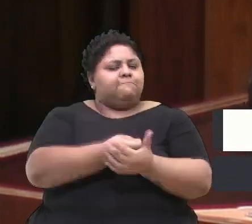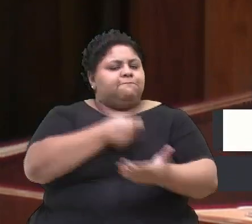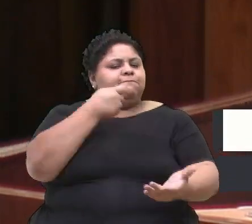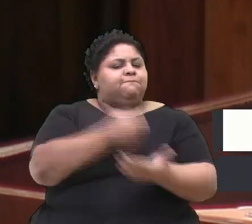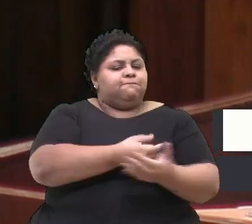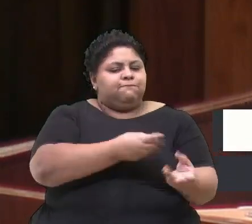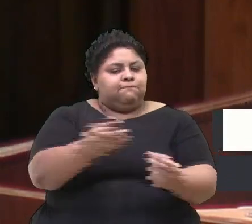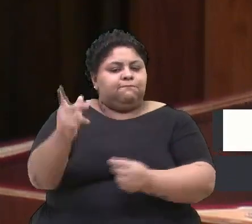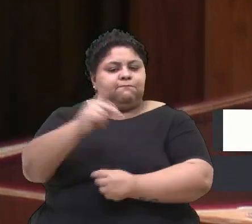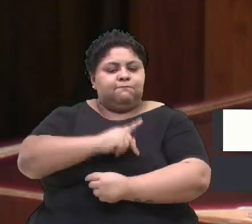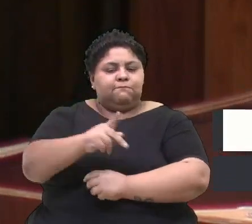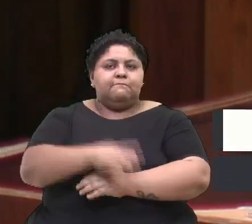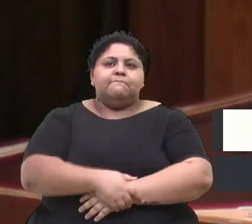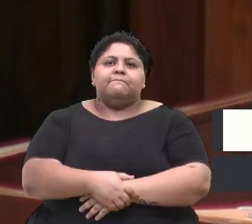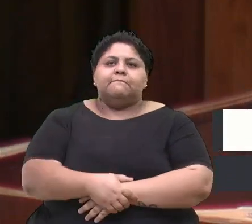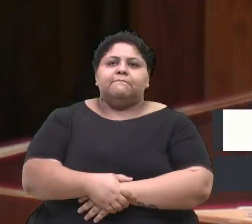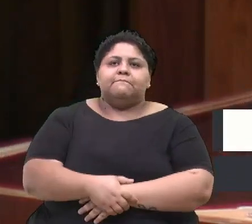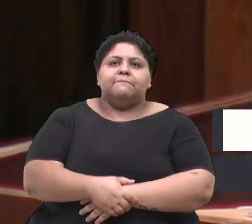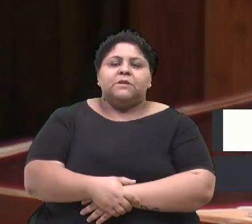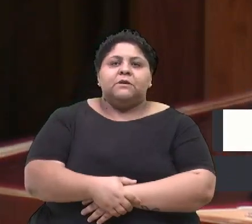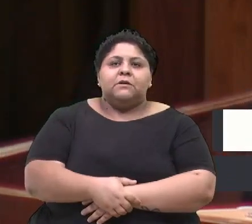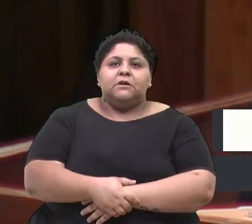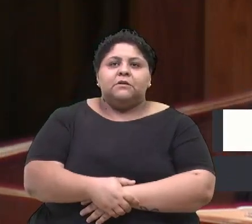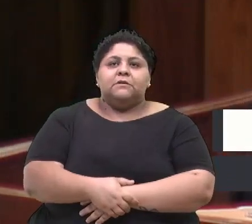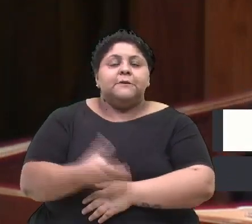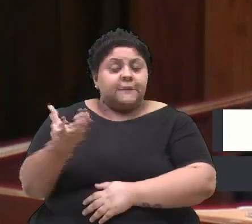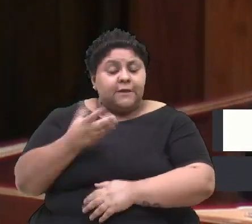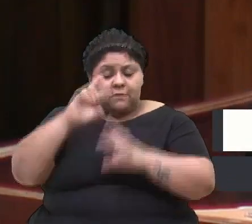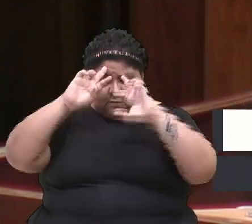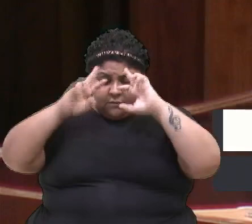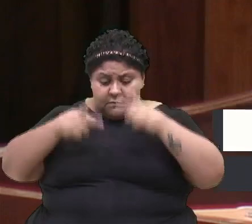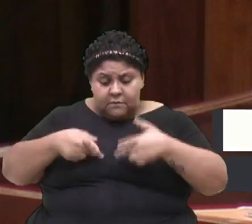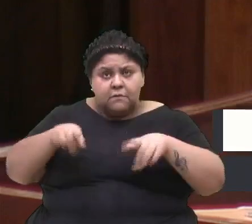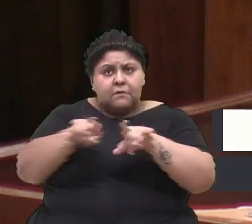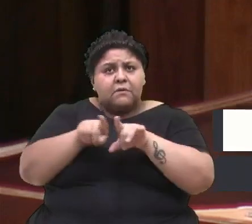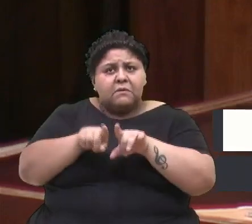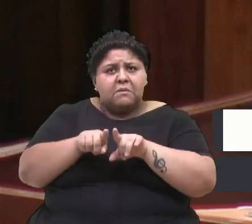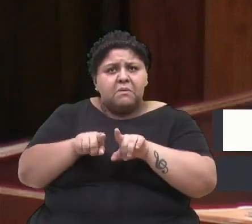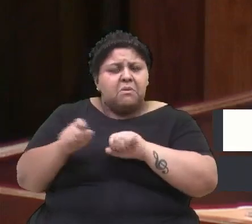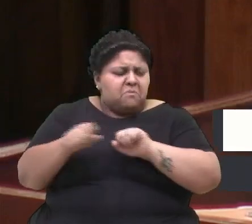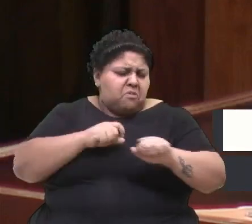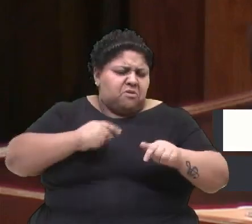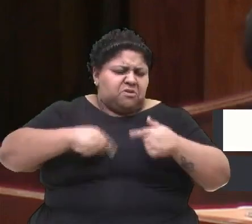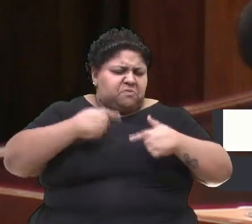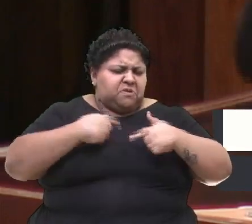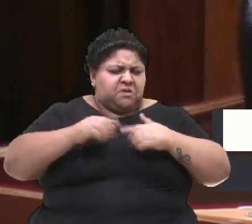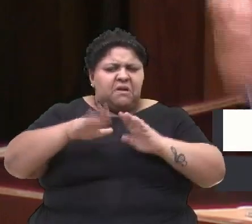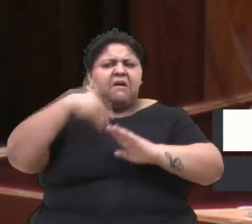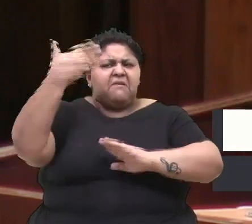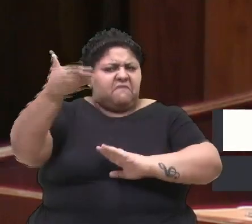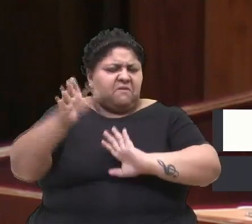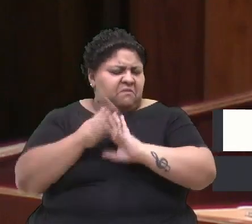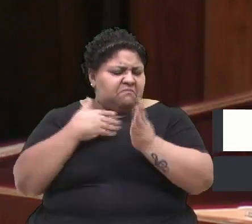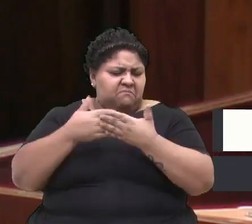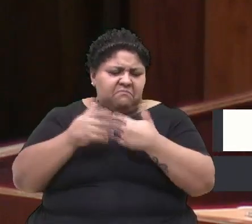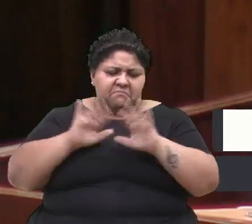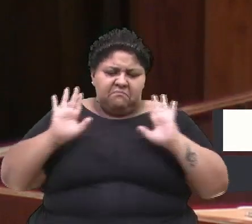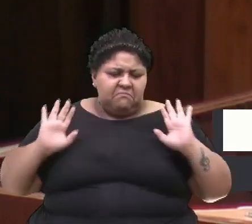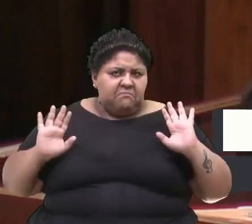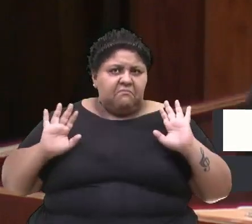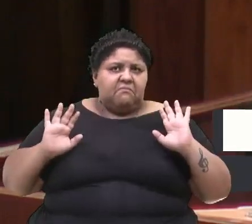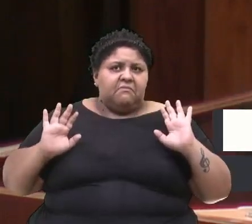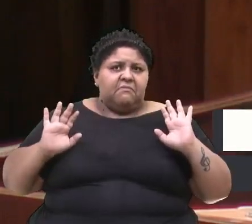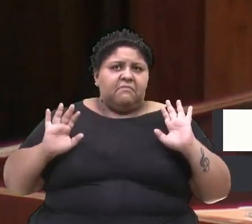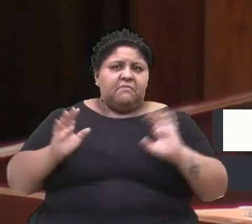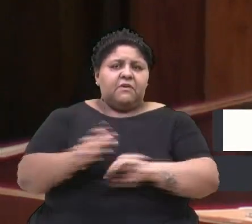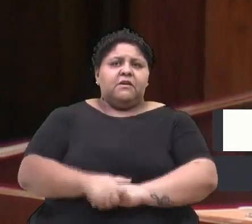presidentes. Eu quero reconhecer também, e podem me criticarem aí fora, não tem problema nenhum. Mas